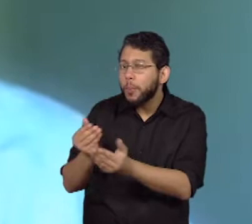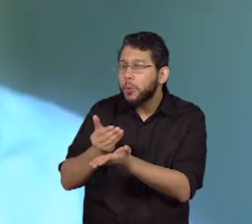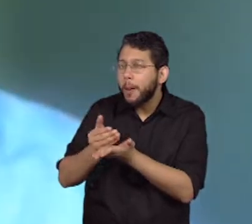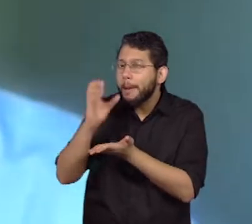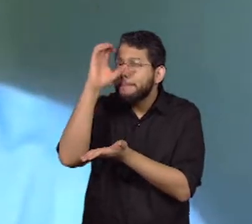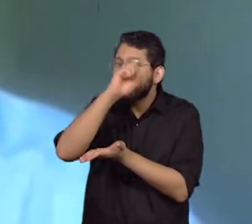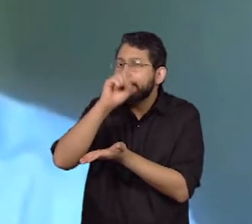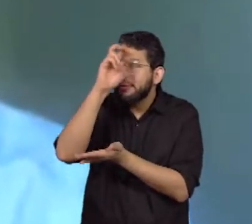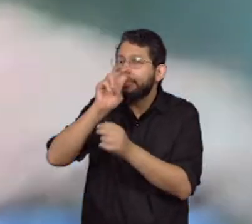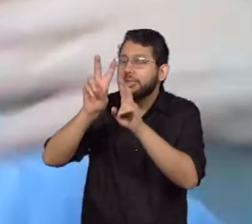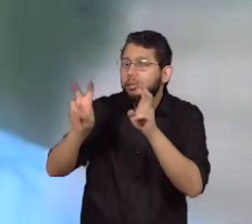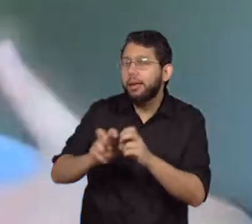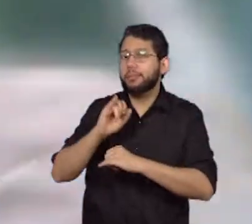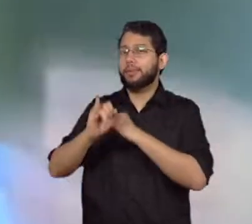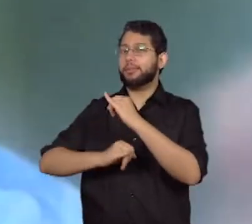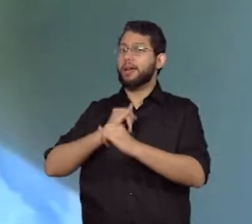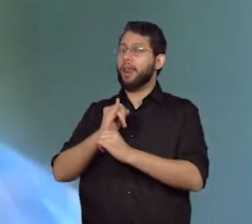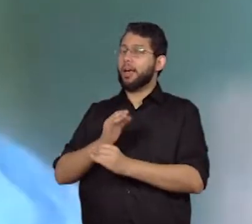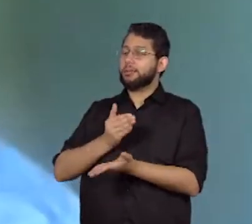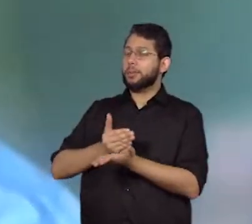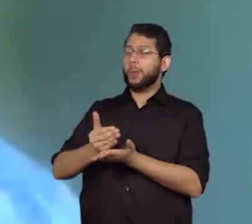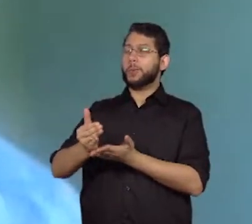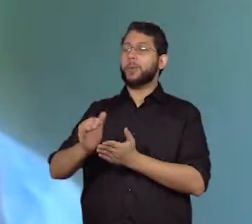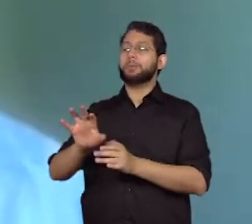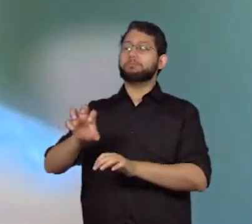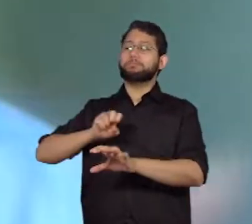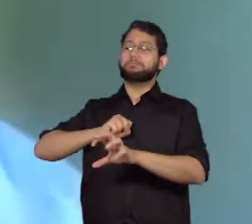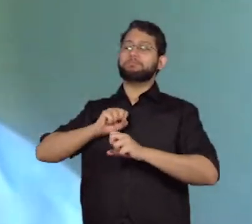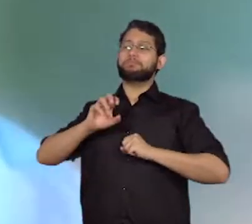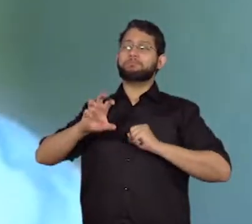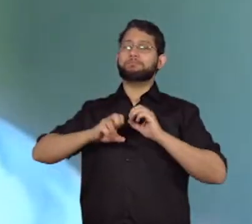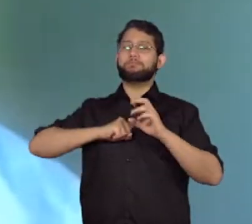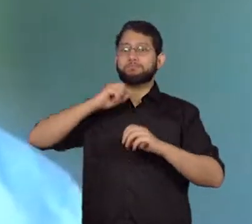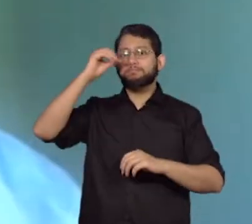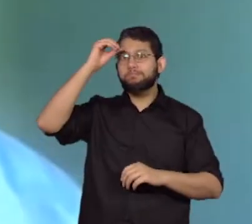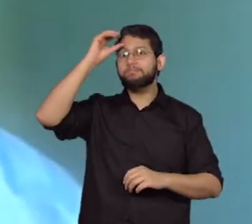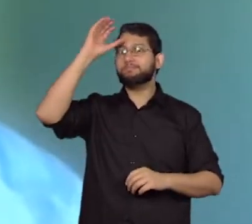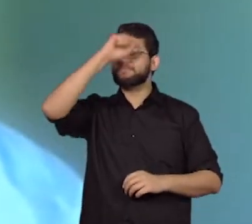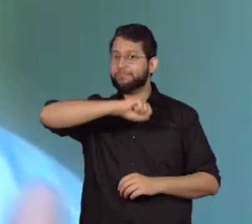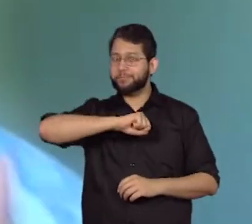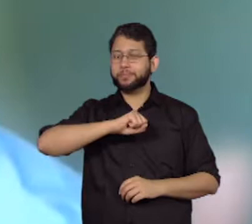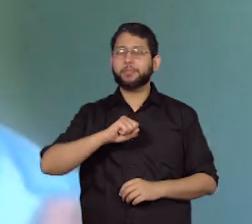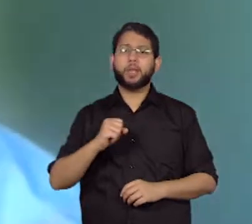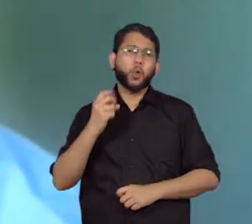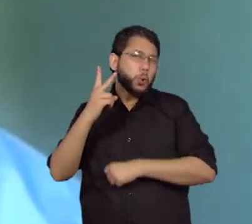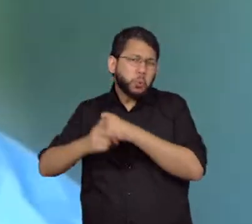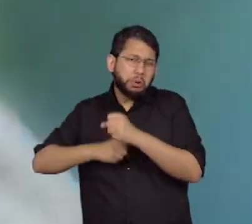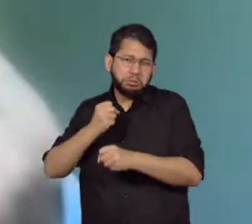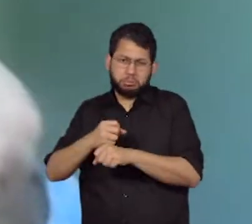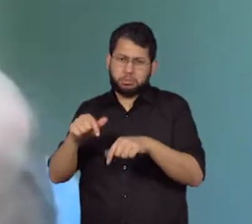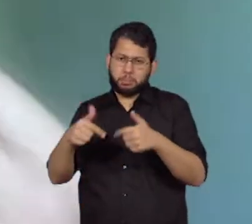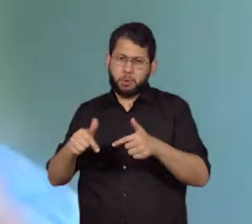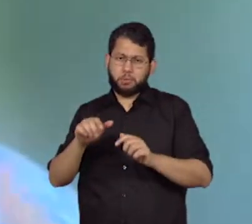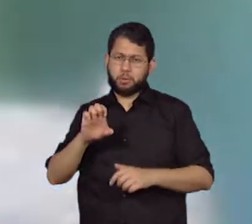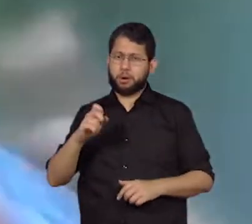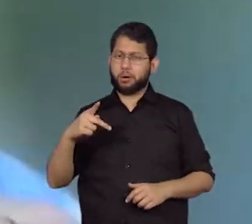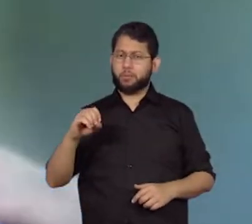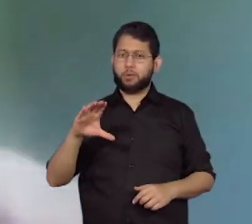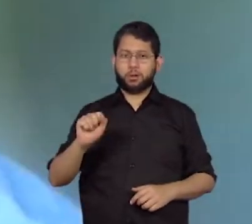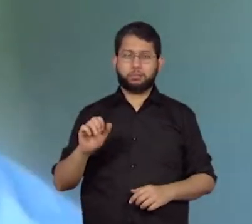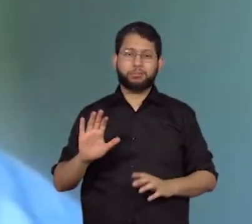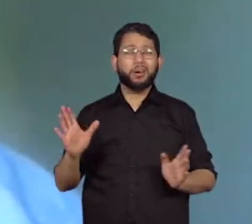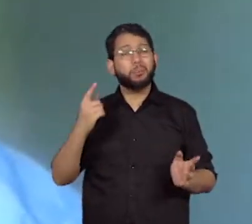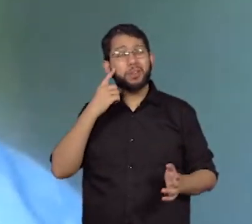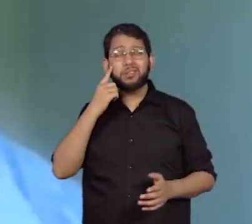internet. Bom, se passaram quase 2 anos aí de época, 2 anos e meio de época. Eu também achei